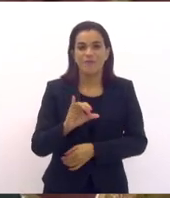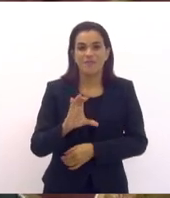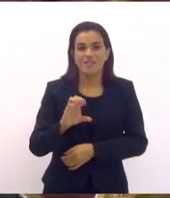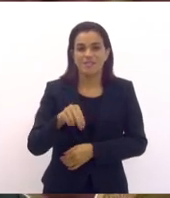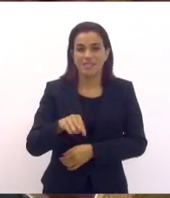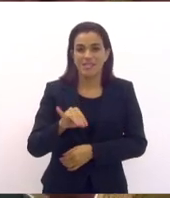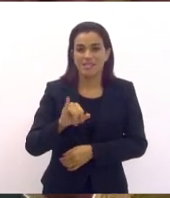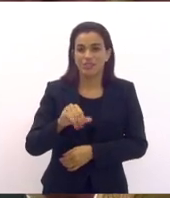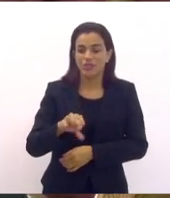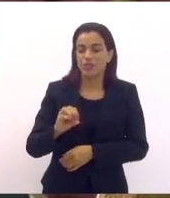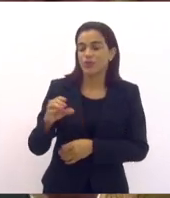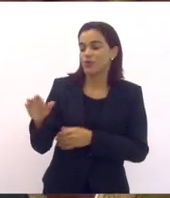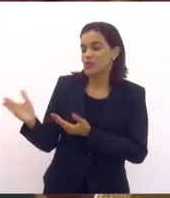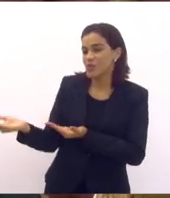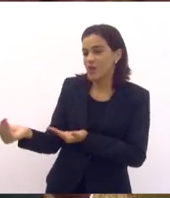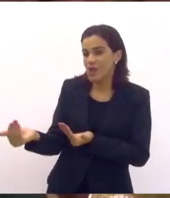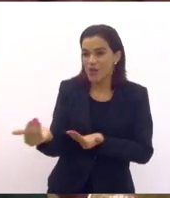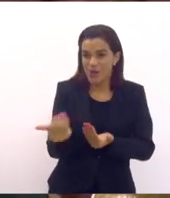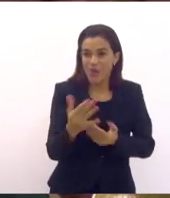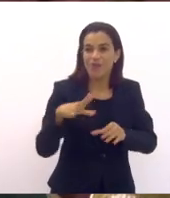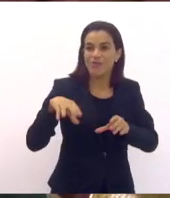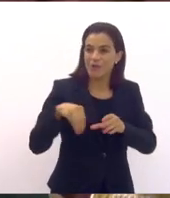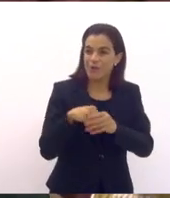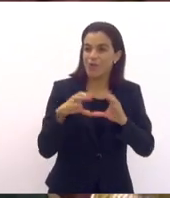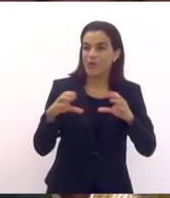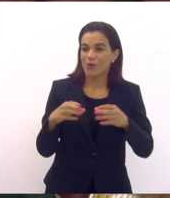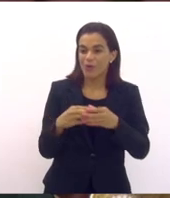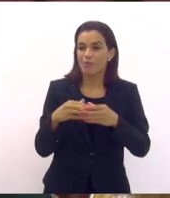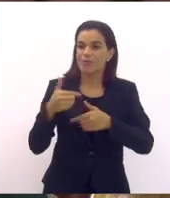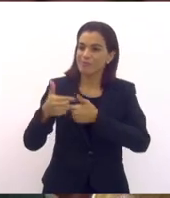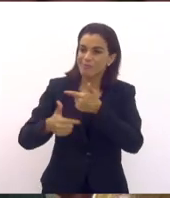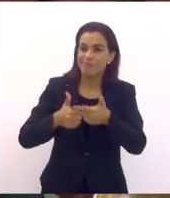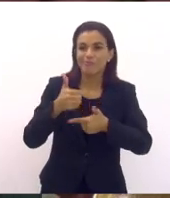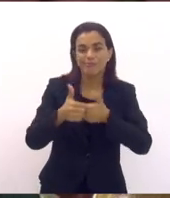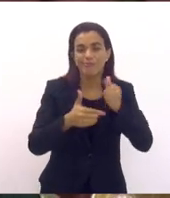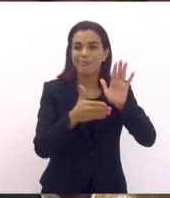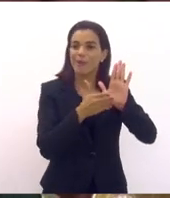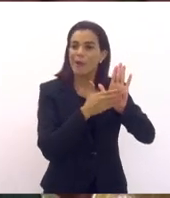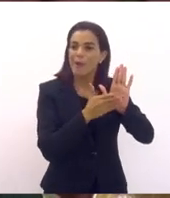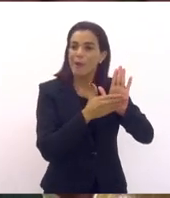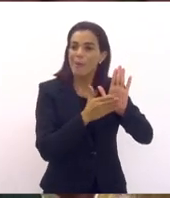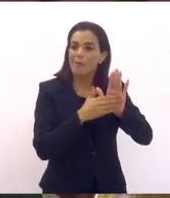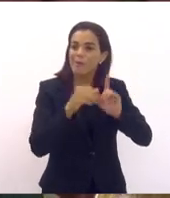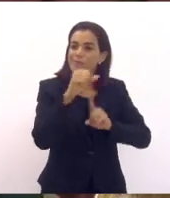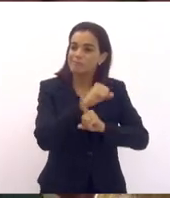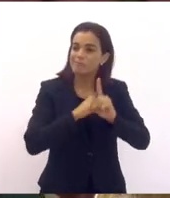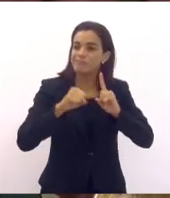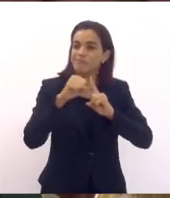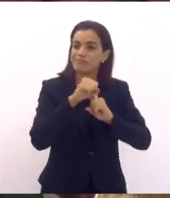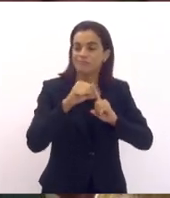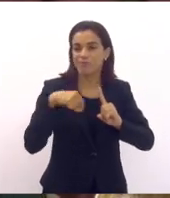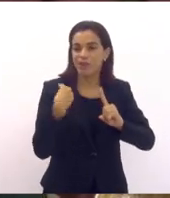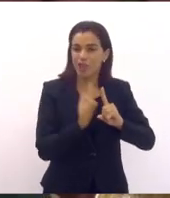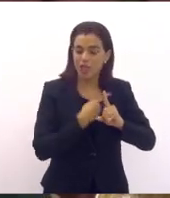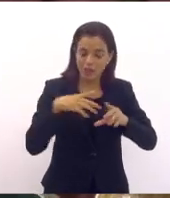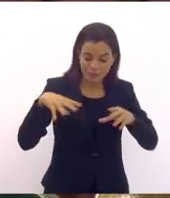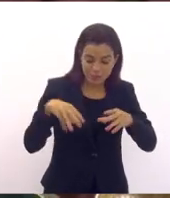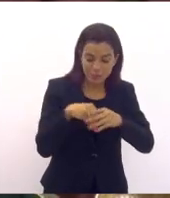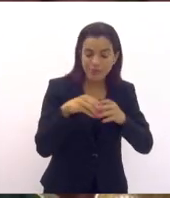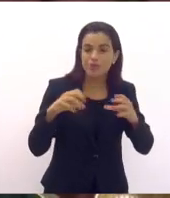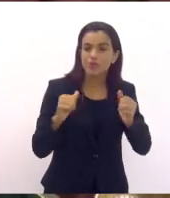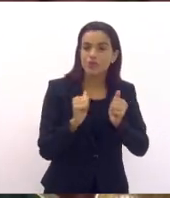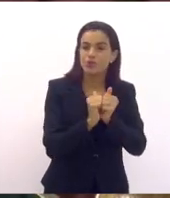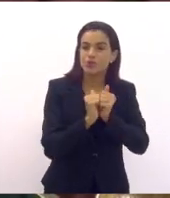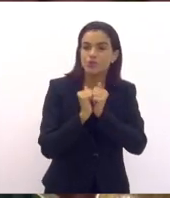Participei de grupo jovem e a gente sempre trabalhou com essa pauta social né a gente sempre teve junto